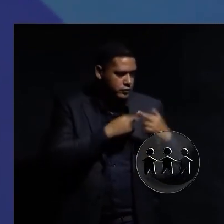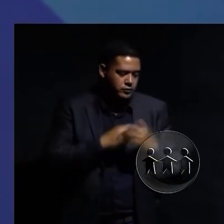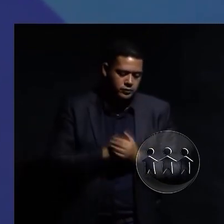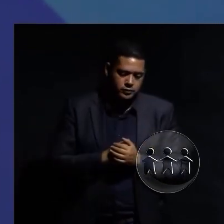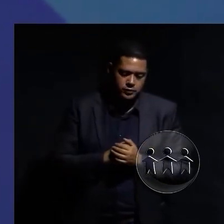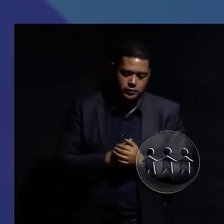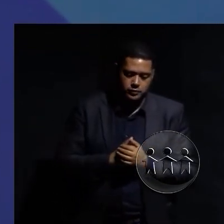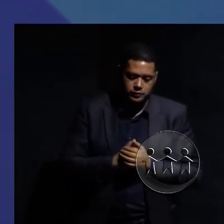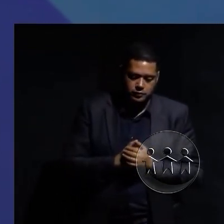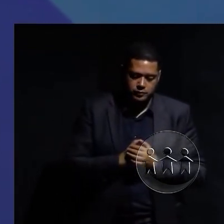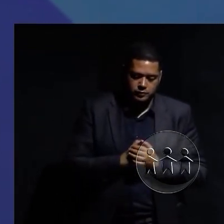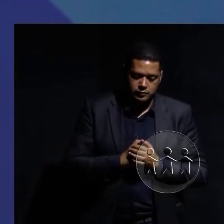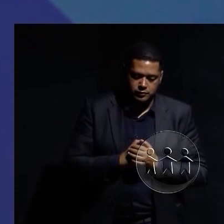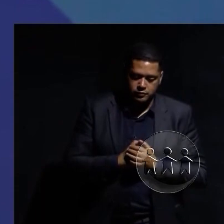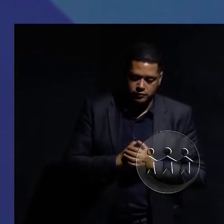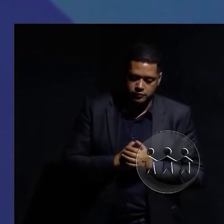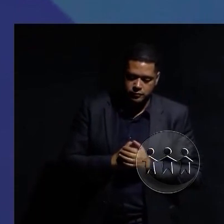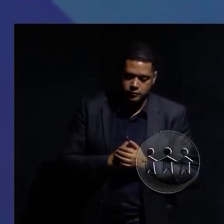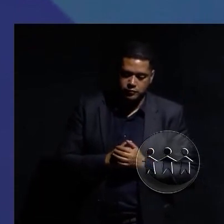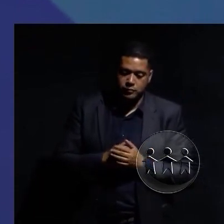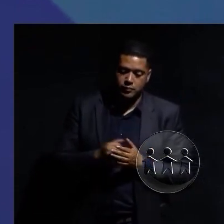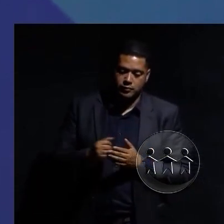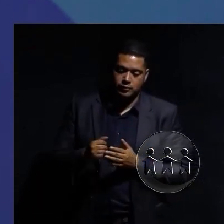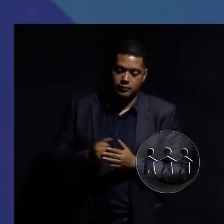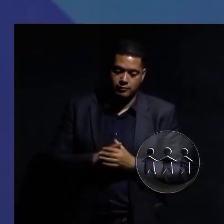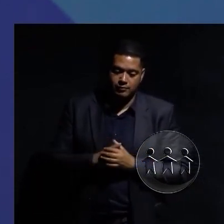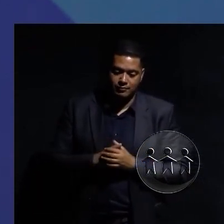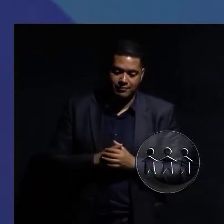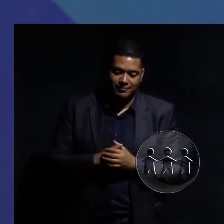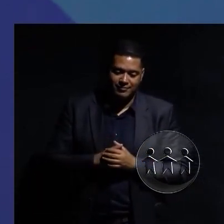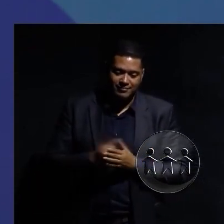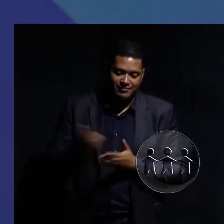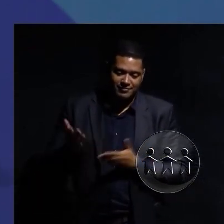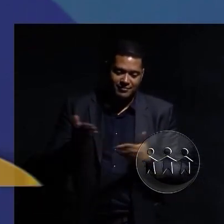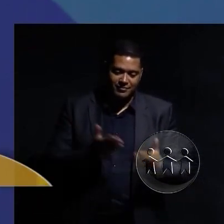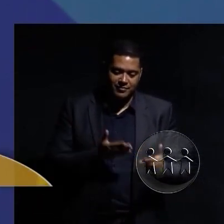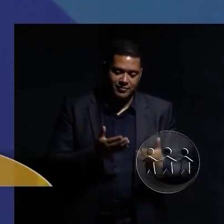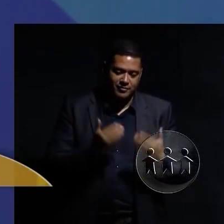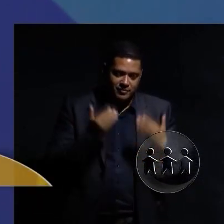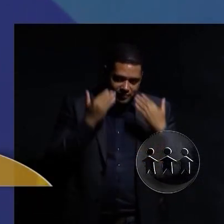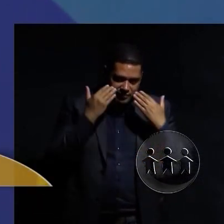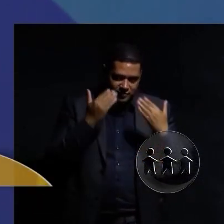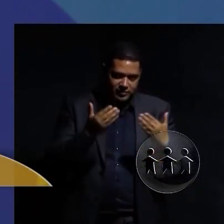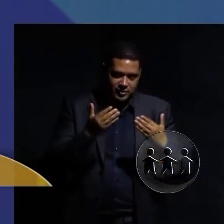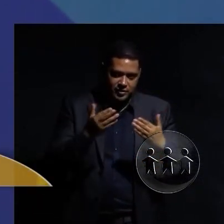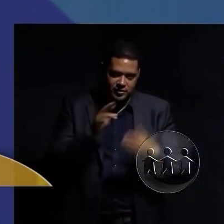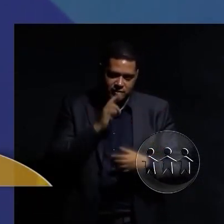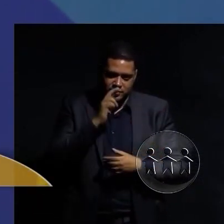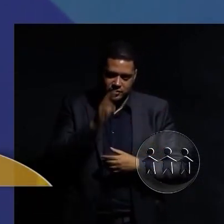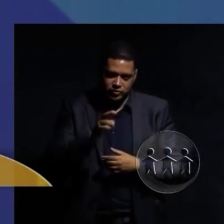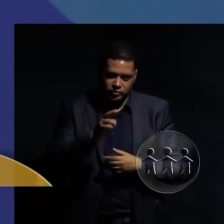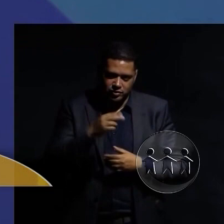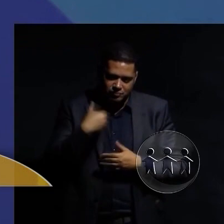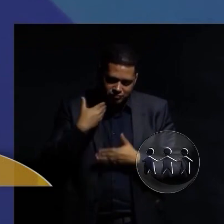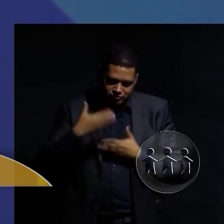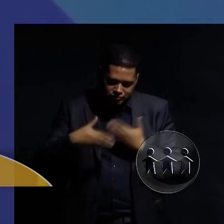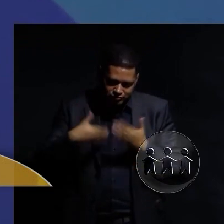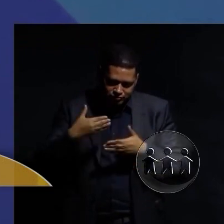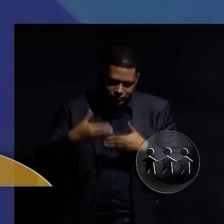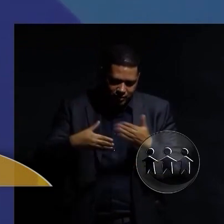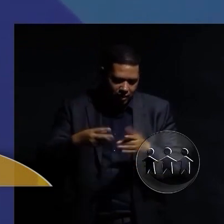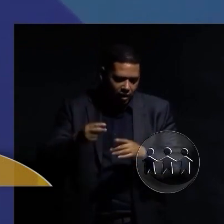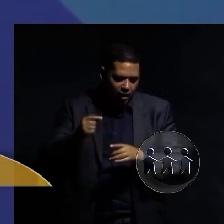Dario, a trazer a empresa a apresentar resultados recorrentes, coisa que ela